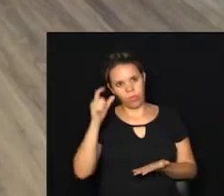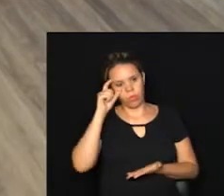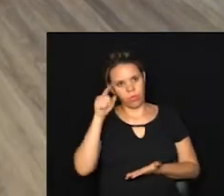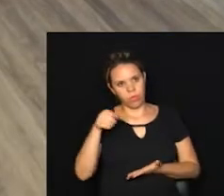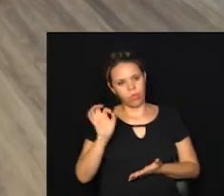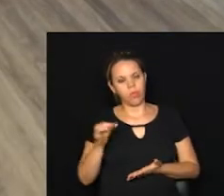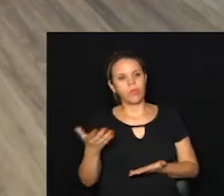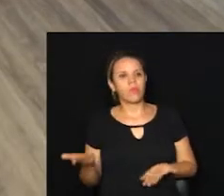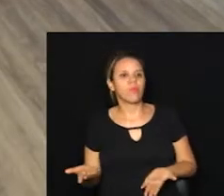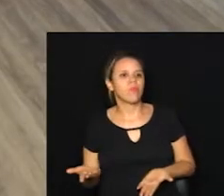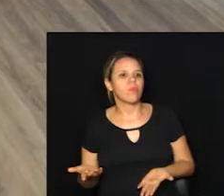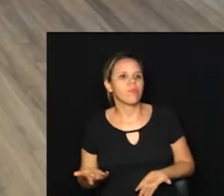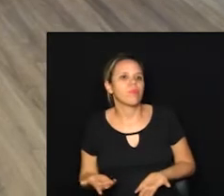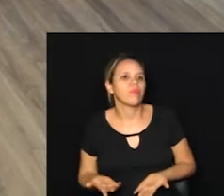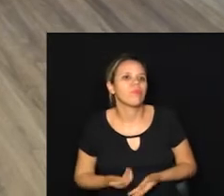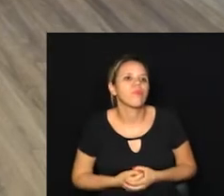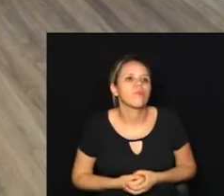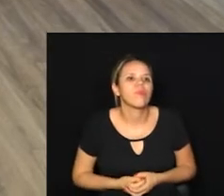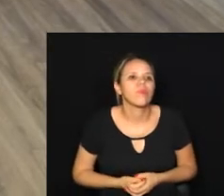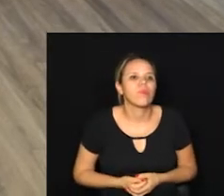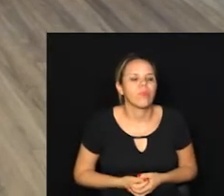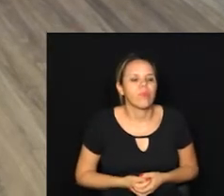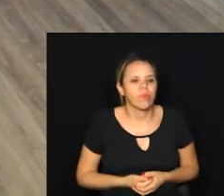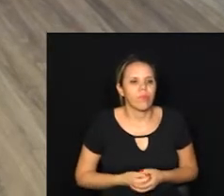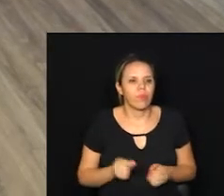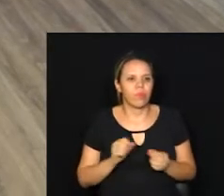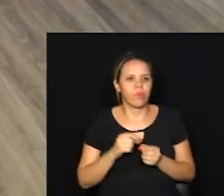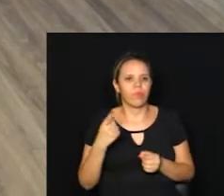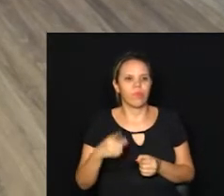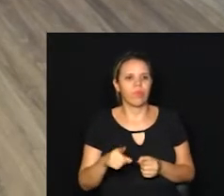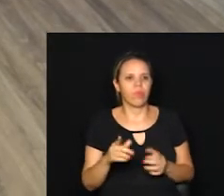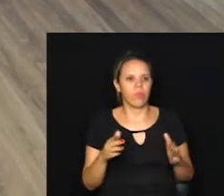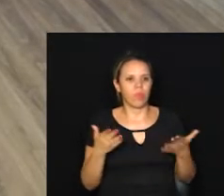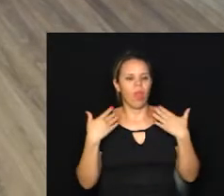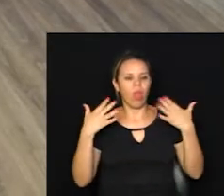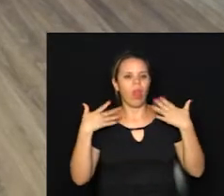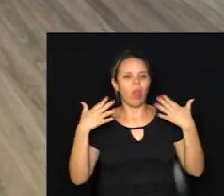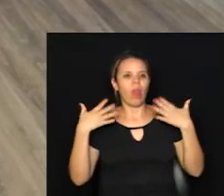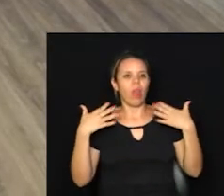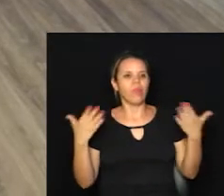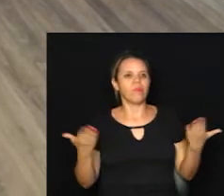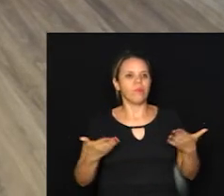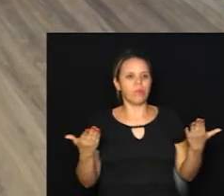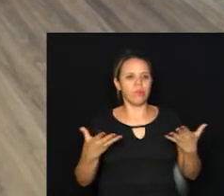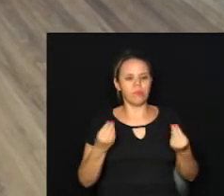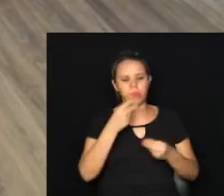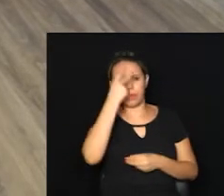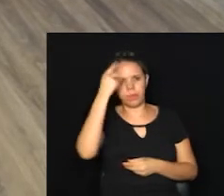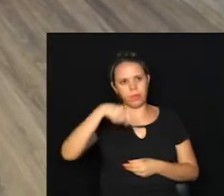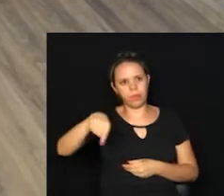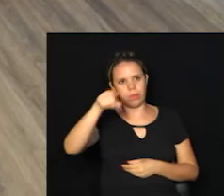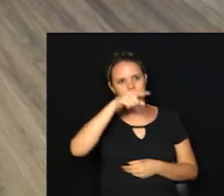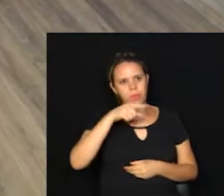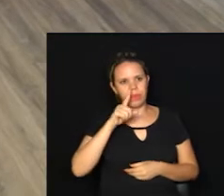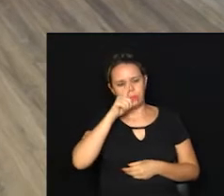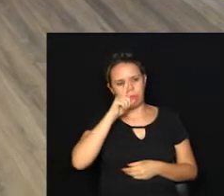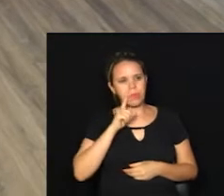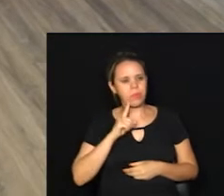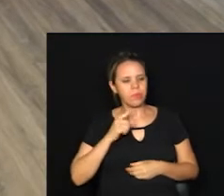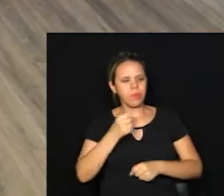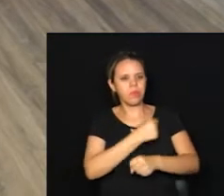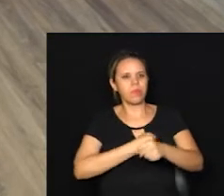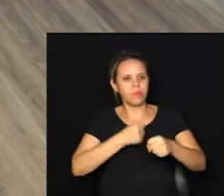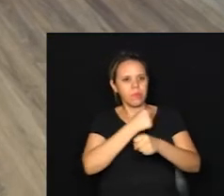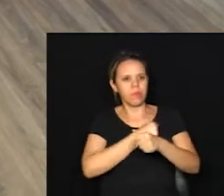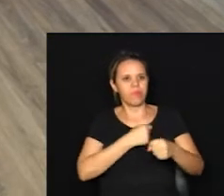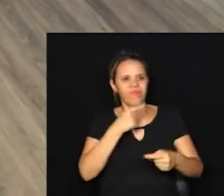deu certo. Pink Lemonade. Você faz aí refrescante neste calor. Agora, tem muita gente que se arrisca na cozinha